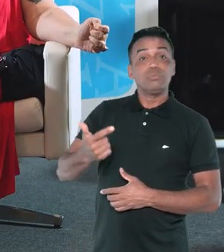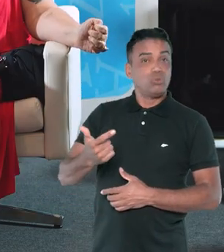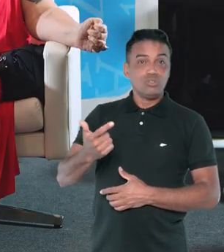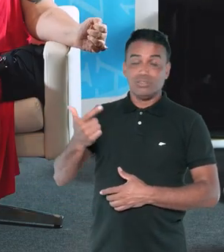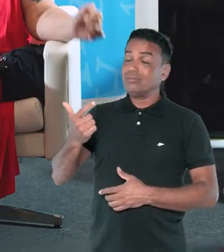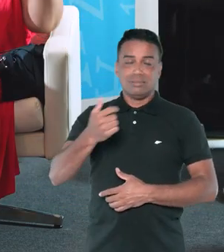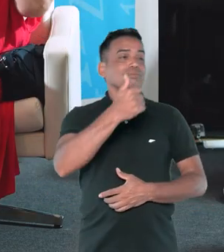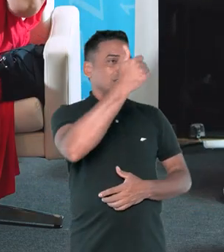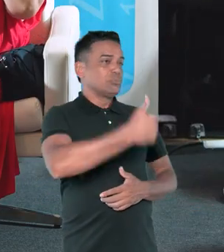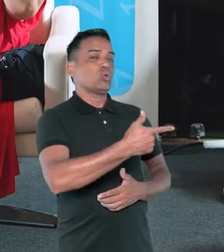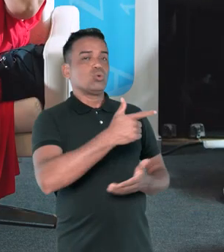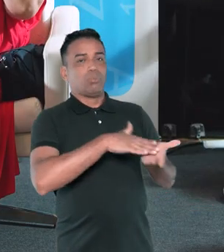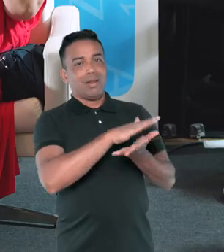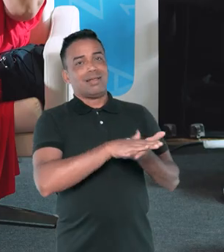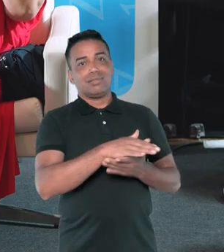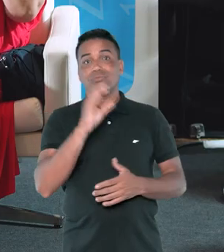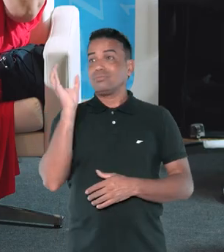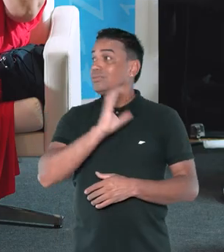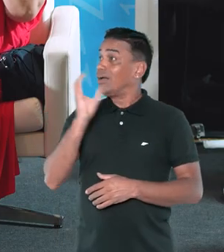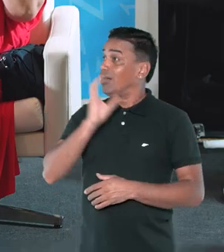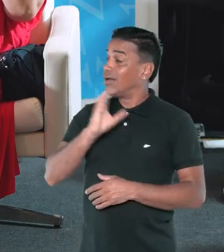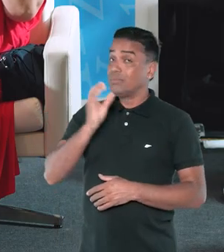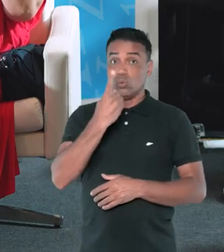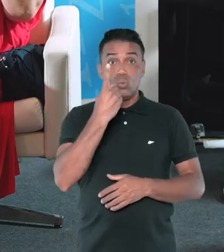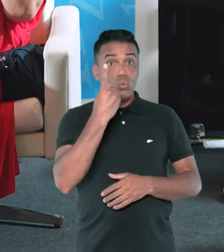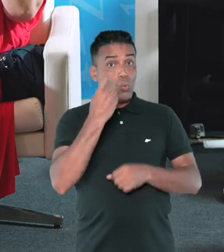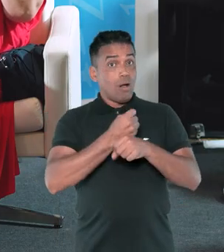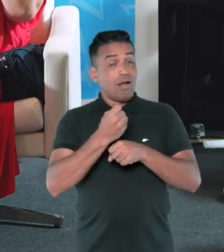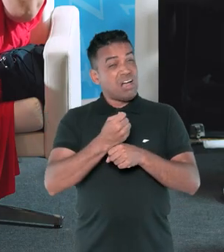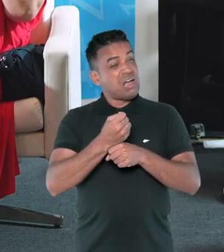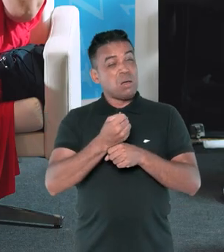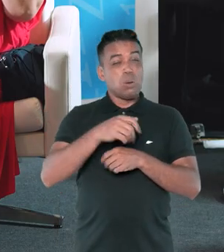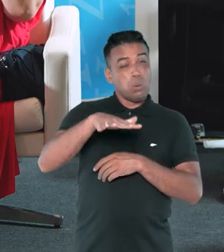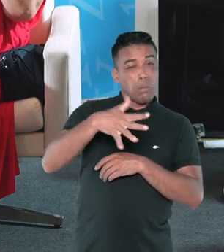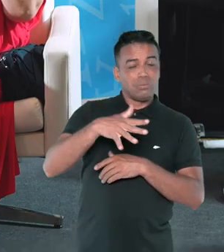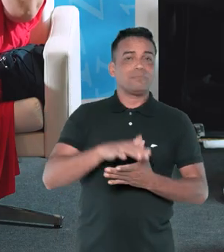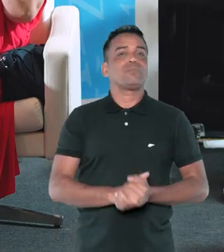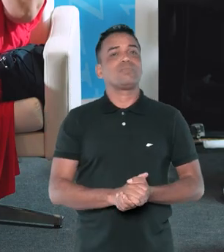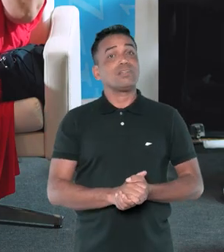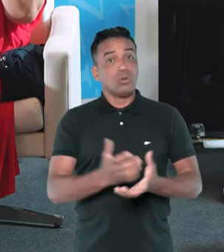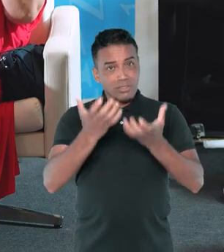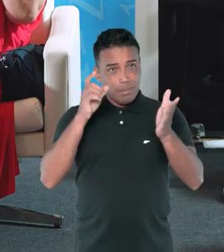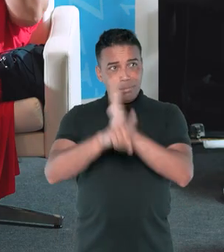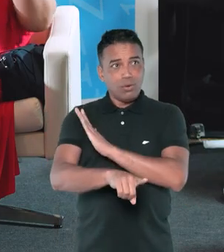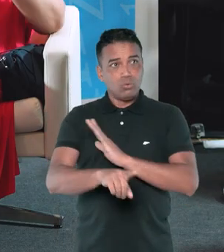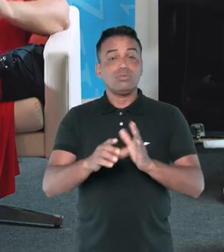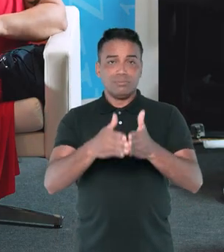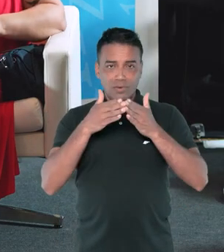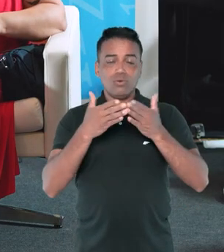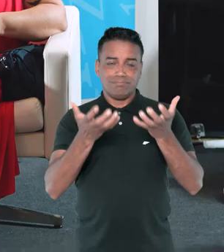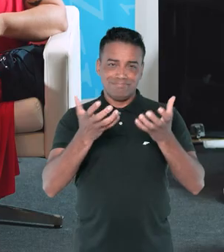12ª edição. Passa rapidamente, né? Em um ano e pouquinho. Né? Gente, quem quiser fazer pergunta, por favor.